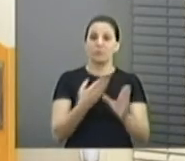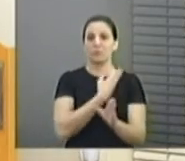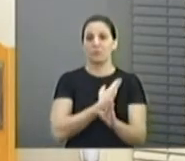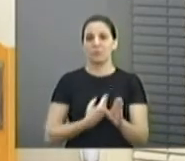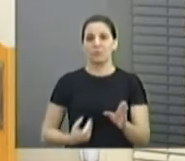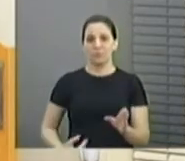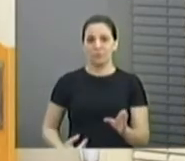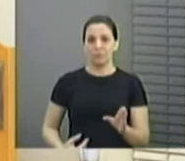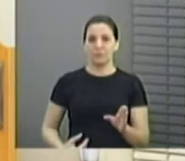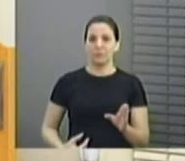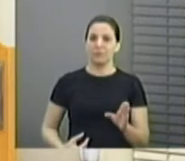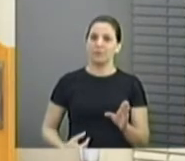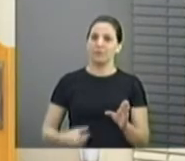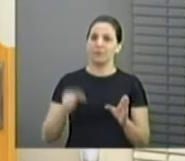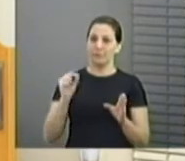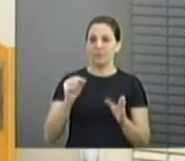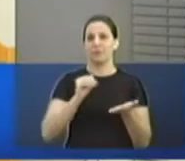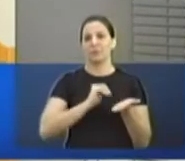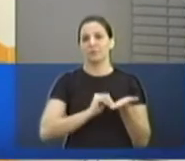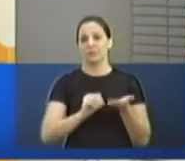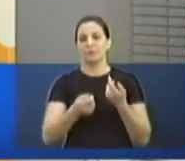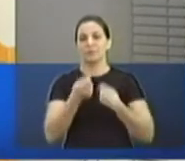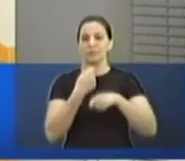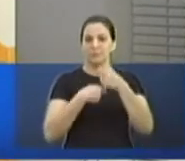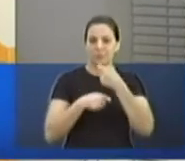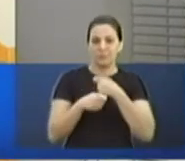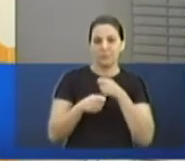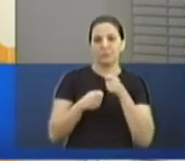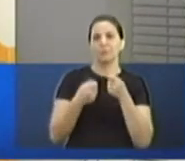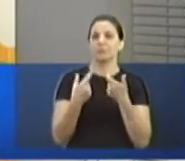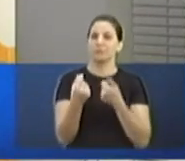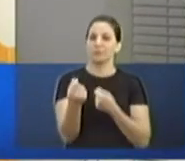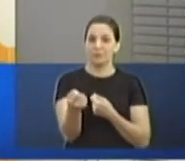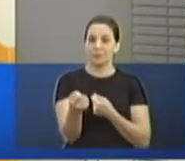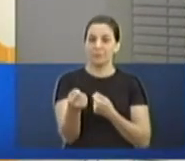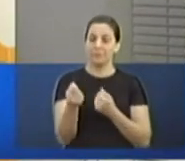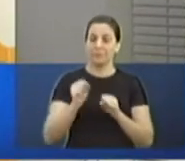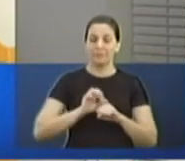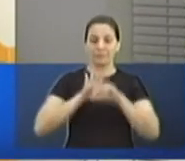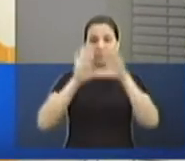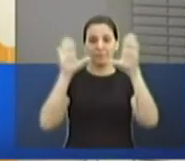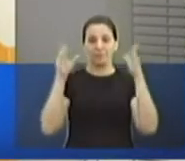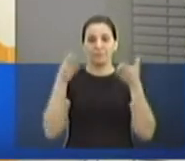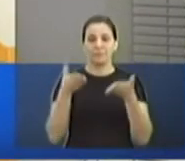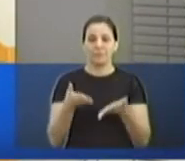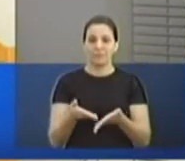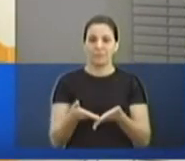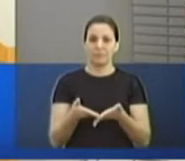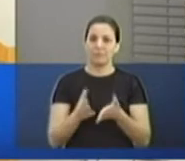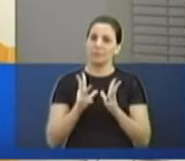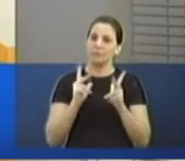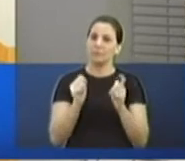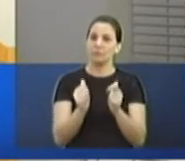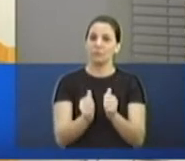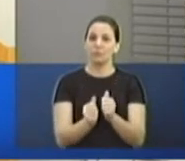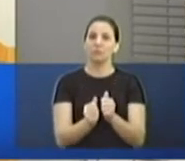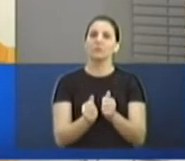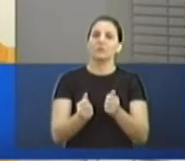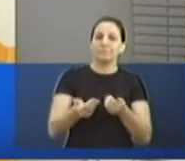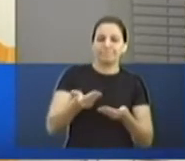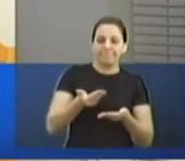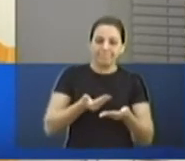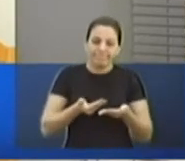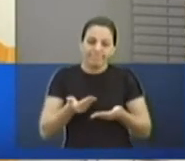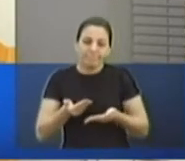governo, provavelmente ao secretário da Administração e ao da Finanças. É evidente de que toda a negociação